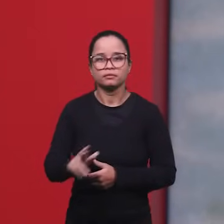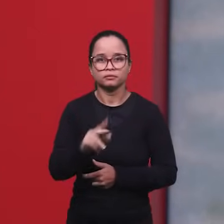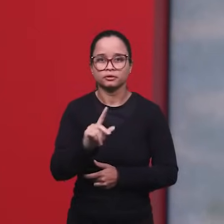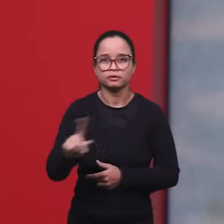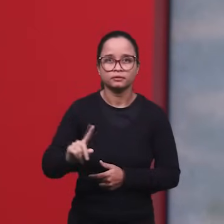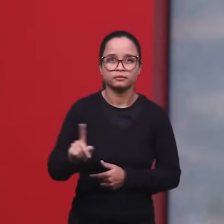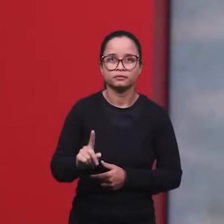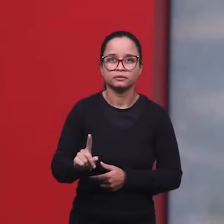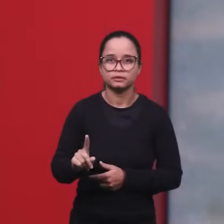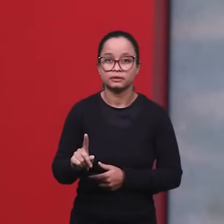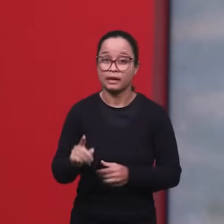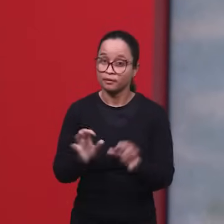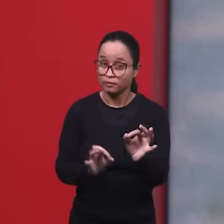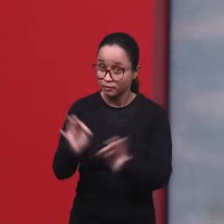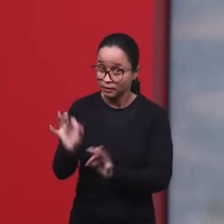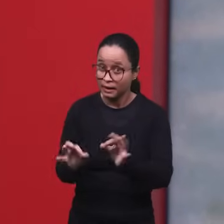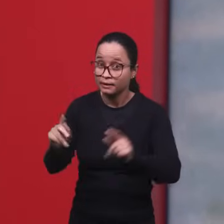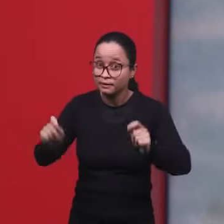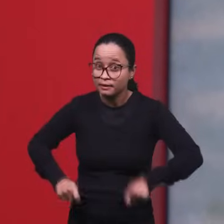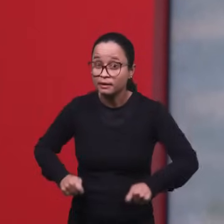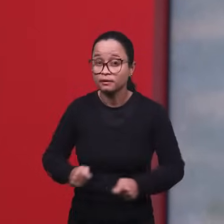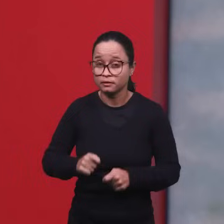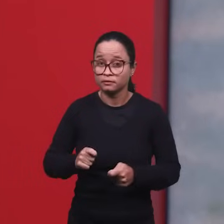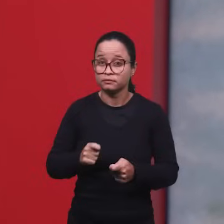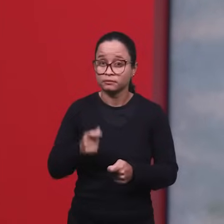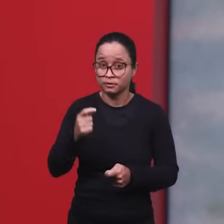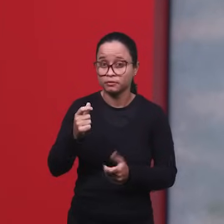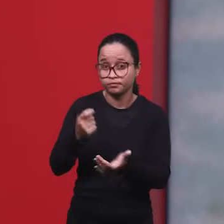contribuição previdenciária. Isso é planejamento. Você tem condições de